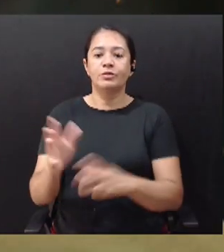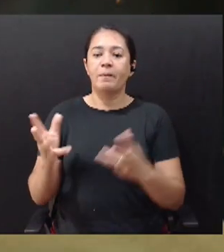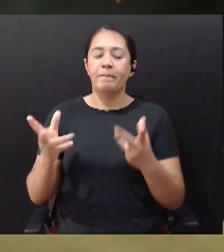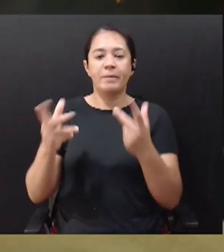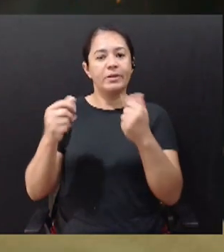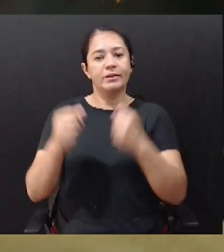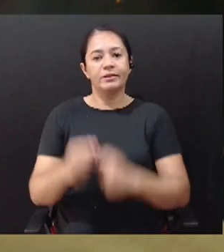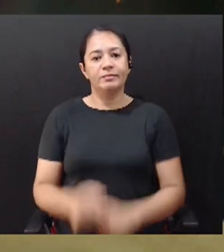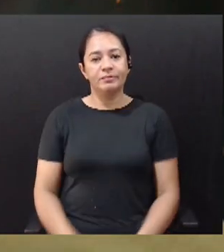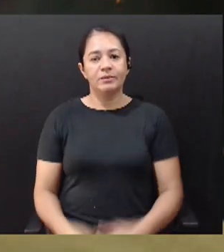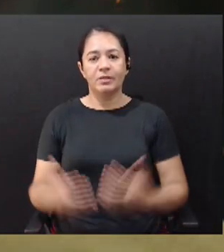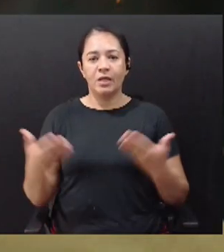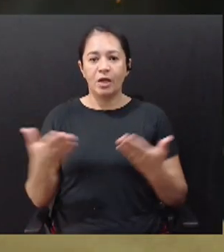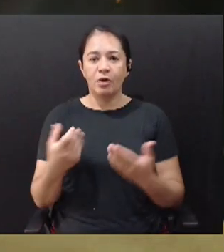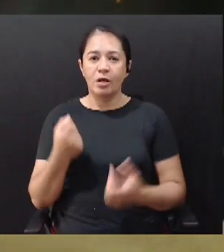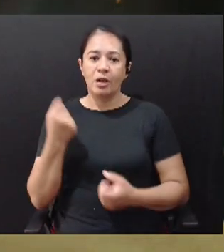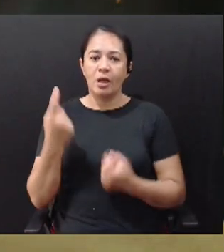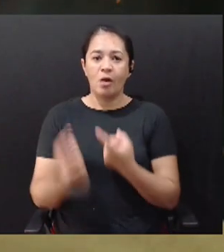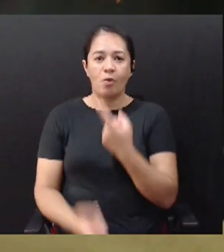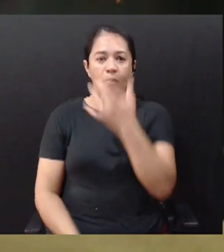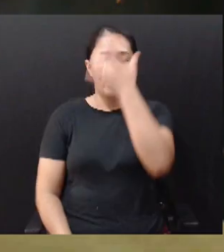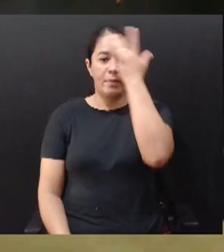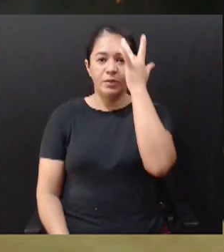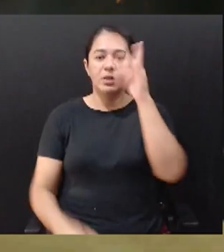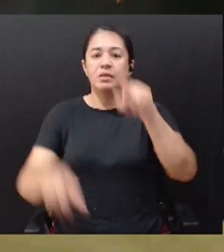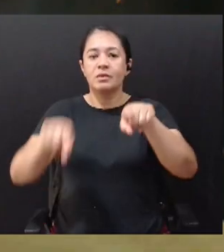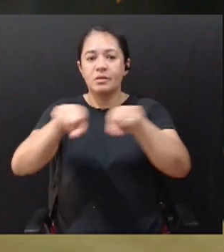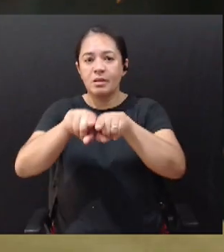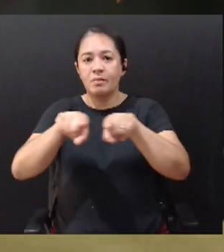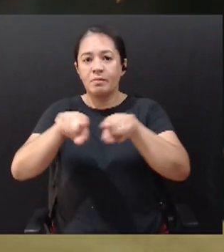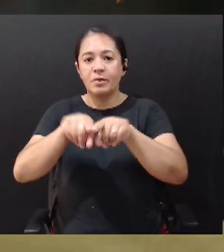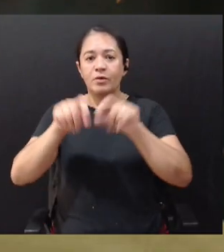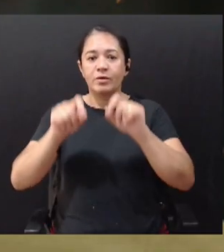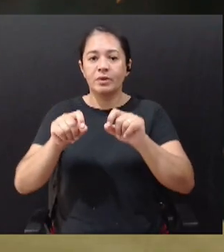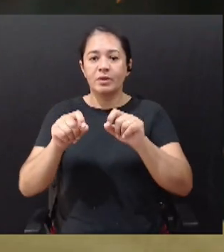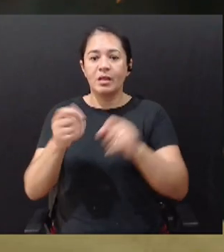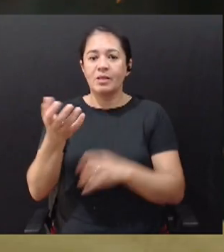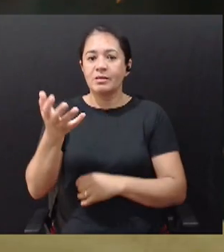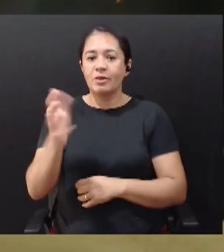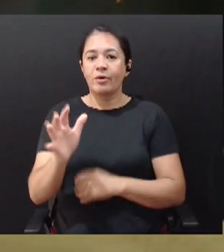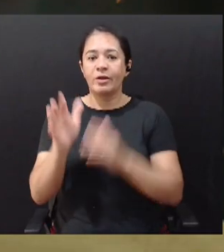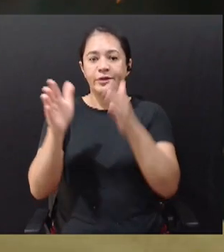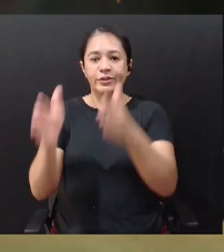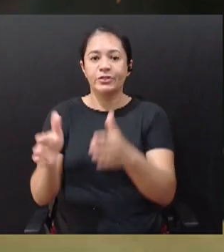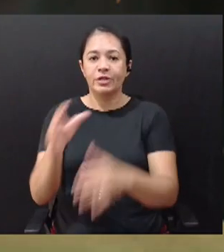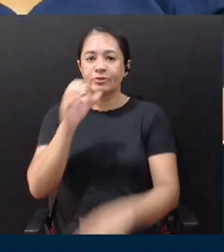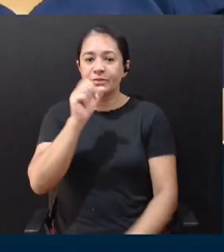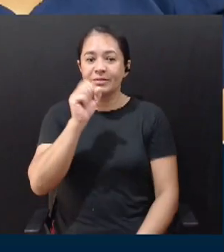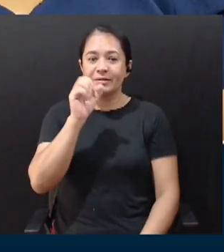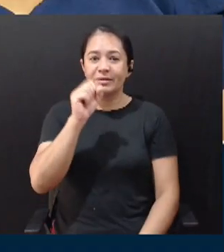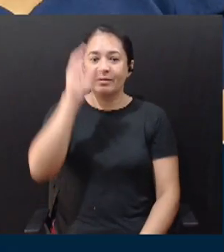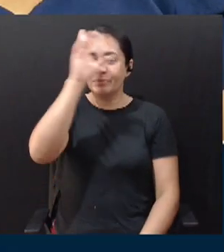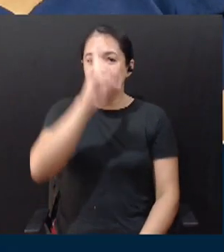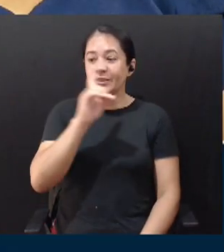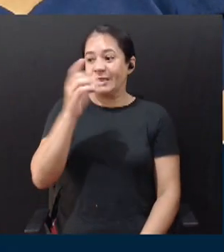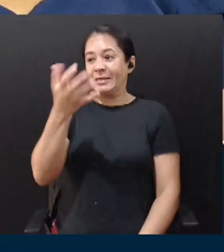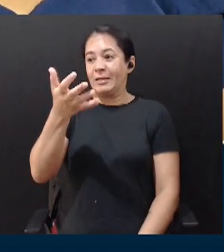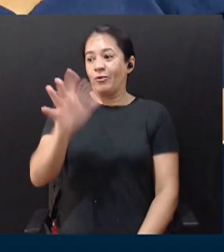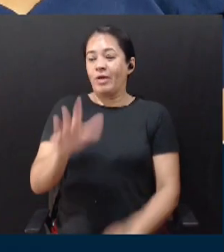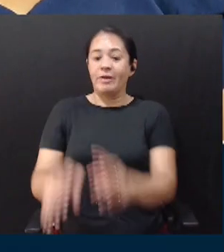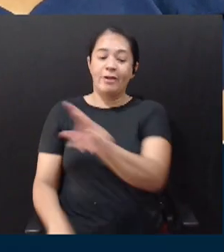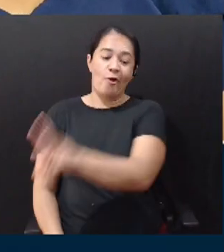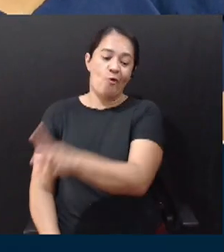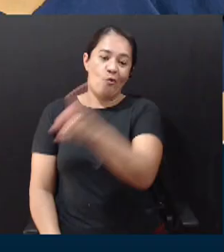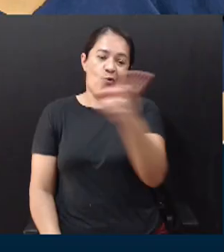algumas pessoas também que elas não querem que chegue o final de semana, né? Aí é ao contrário, né?